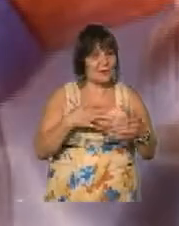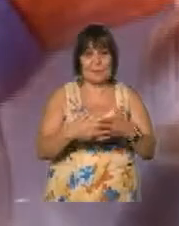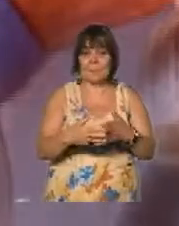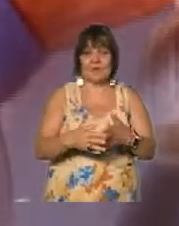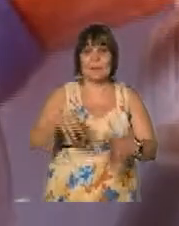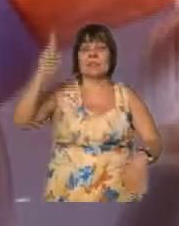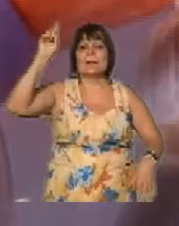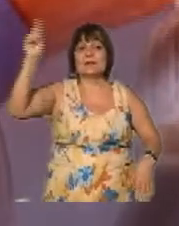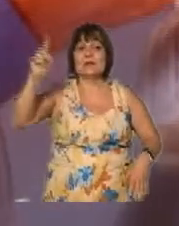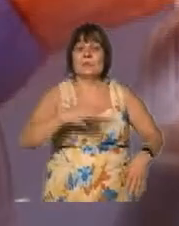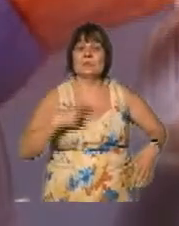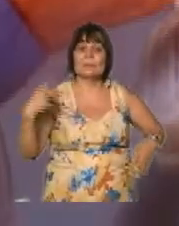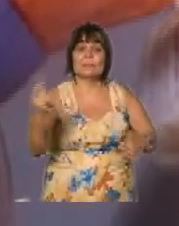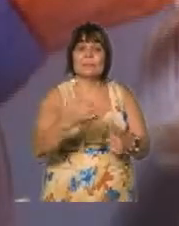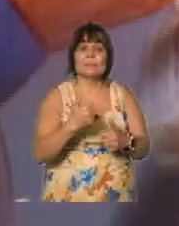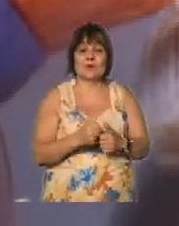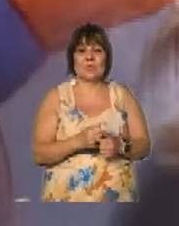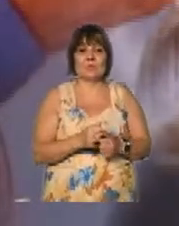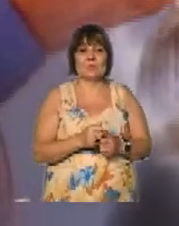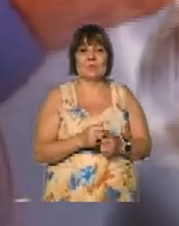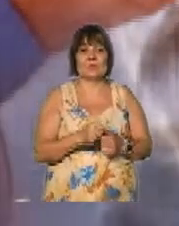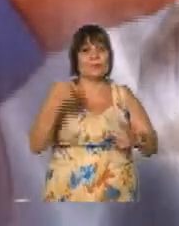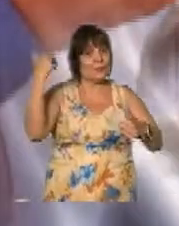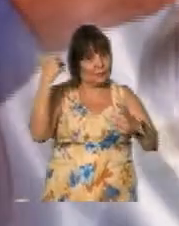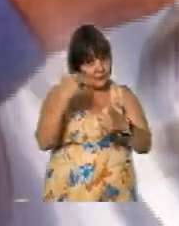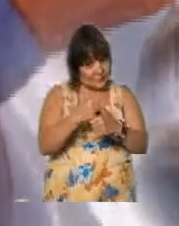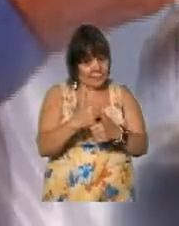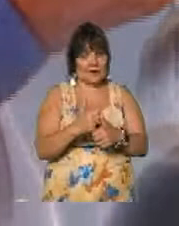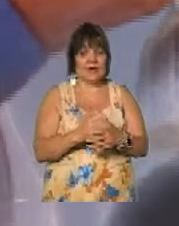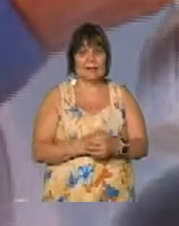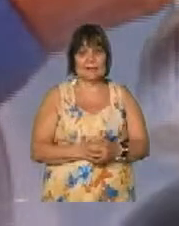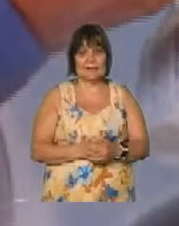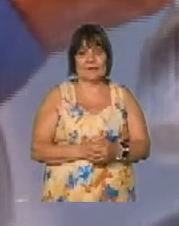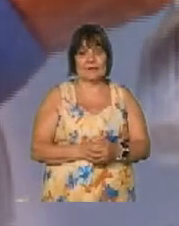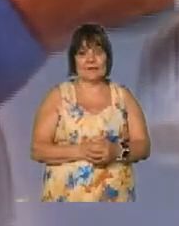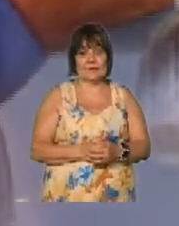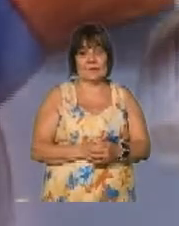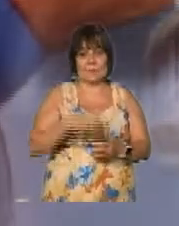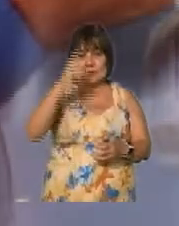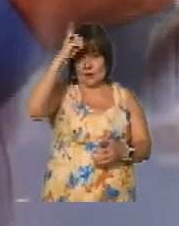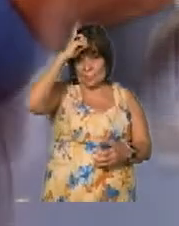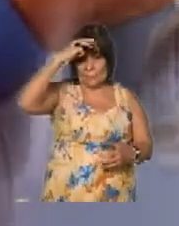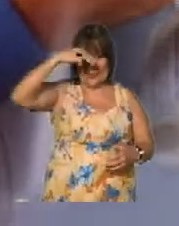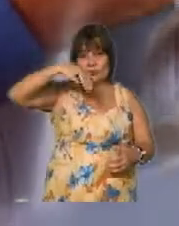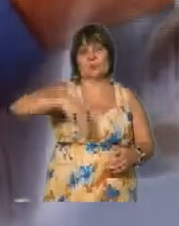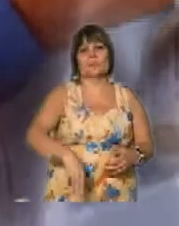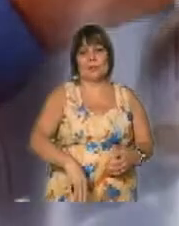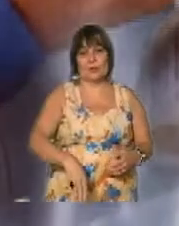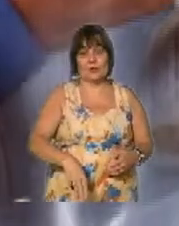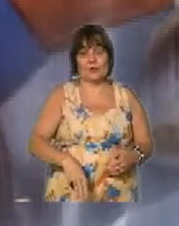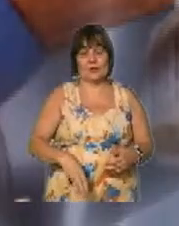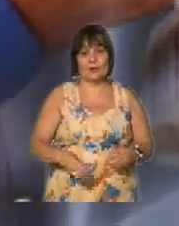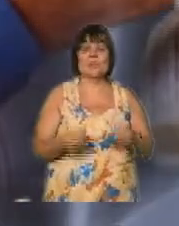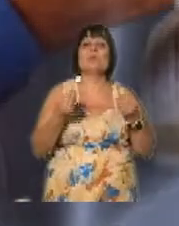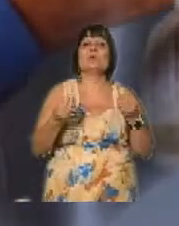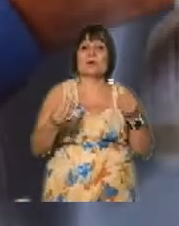Deus nos deu um ministério. E esse ministério é chamado o ministério da